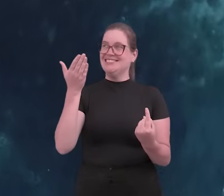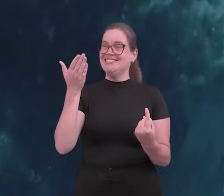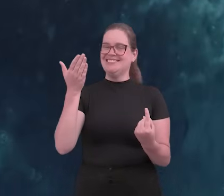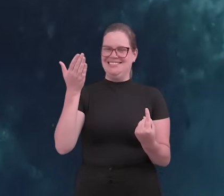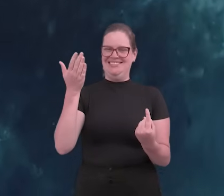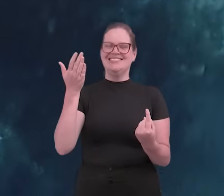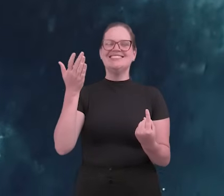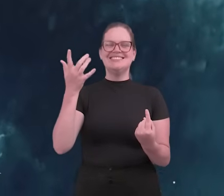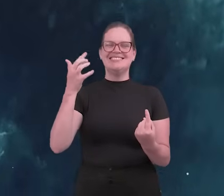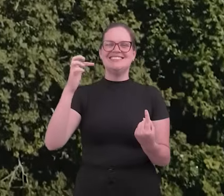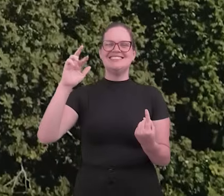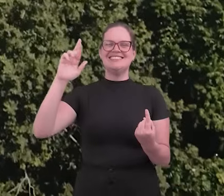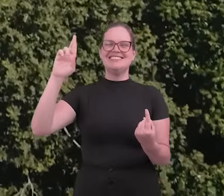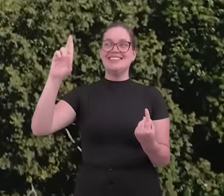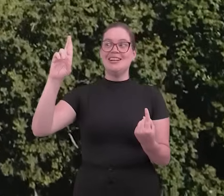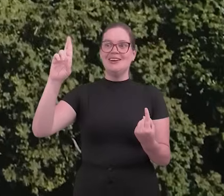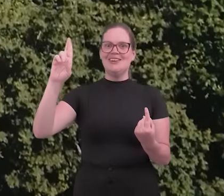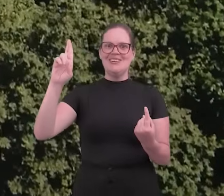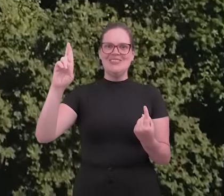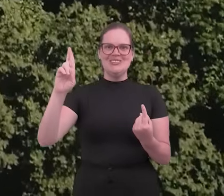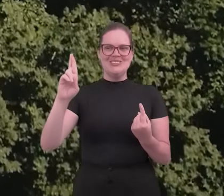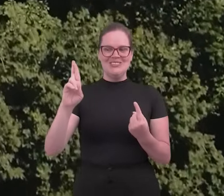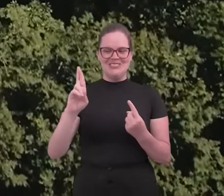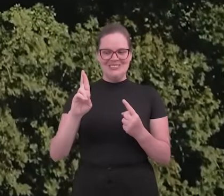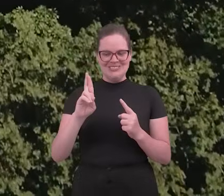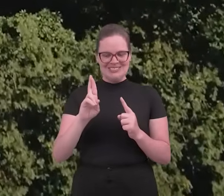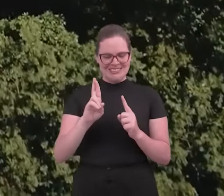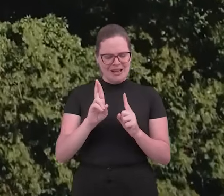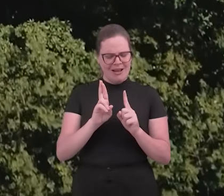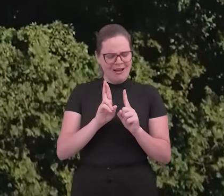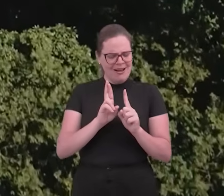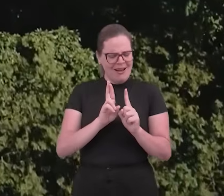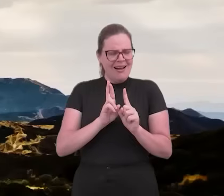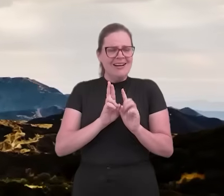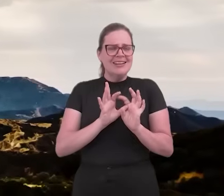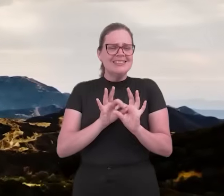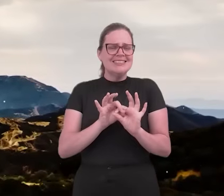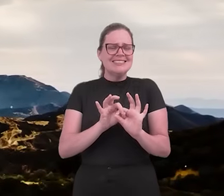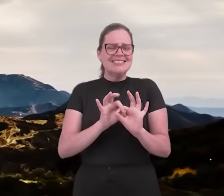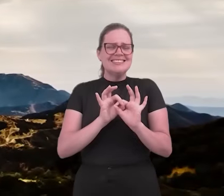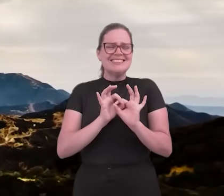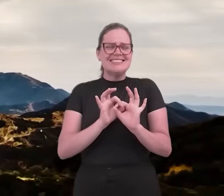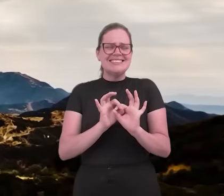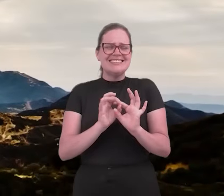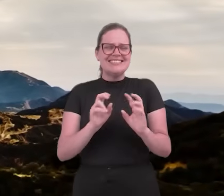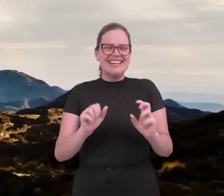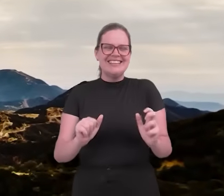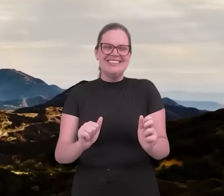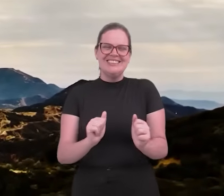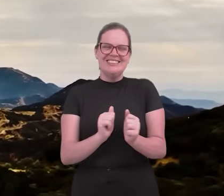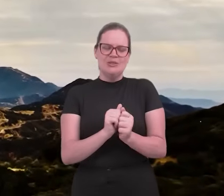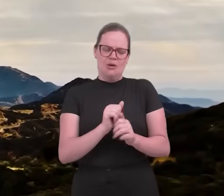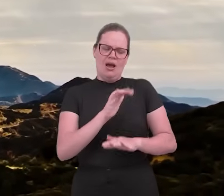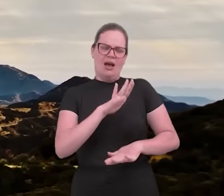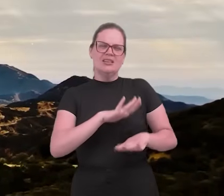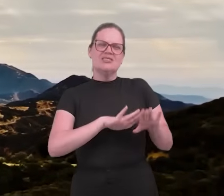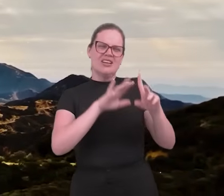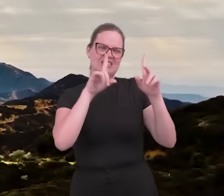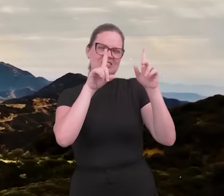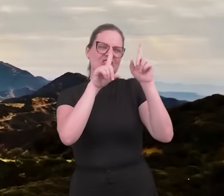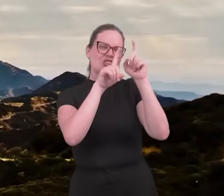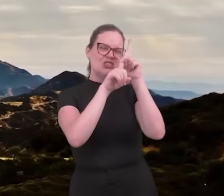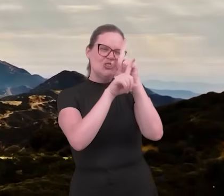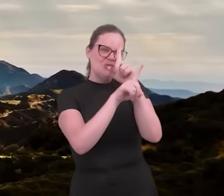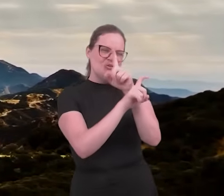eu tenho um amigo em meio aos perigos,